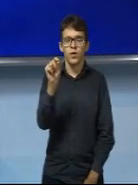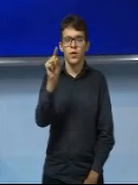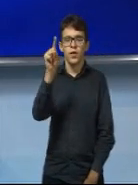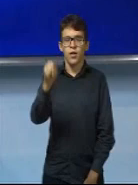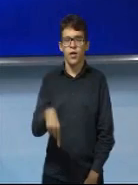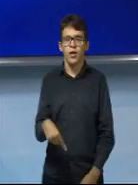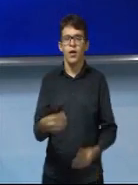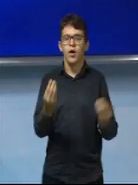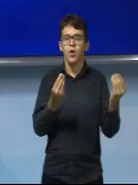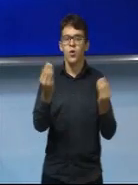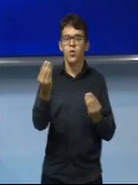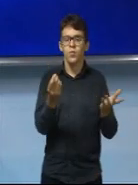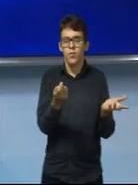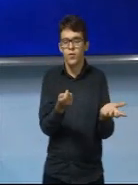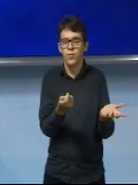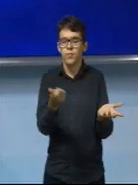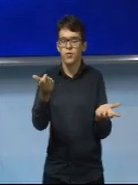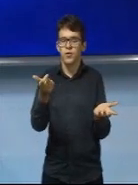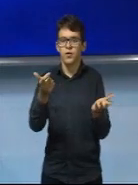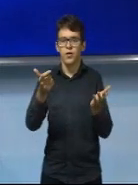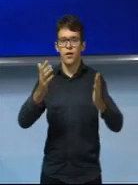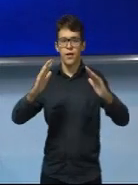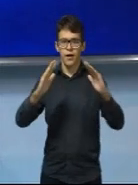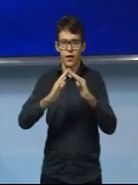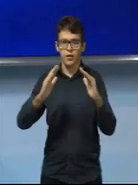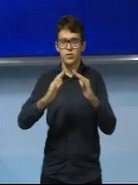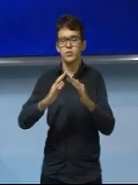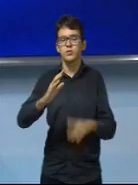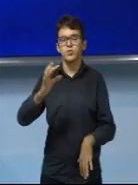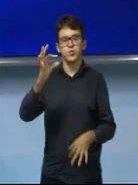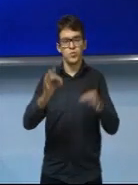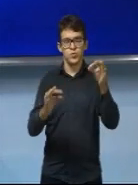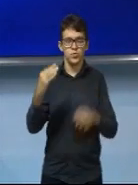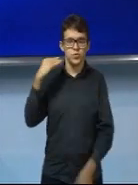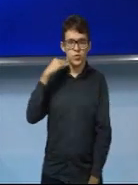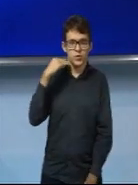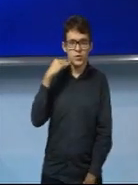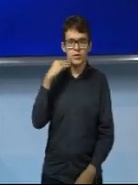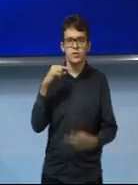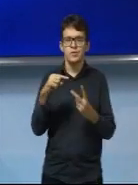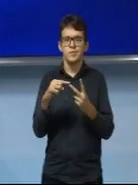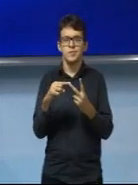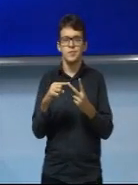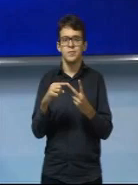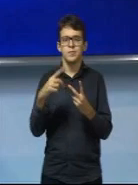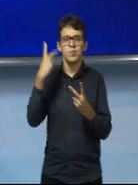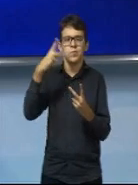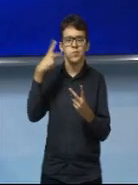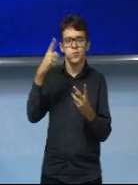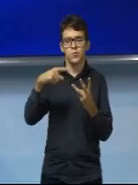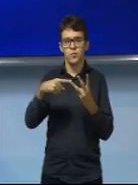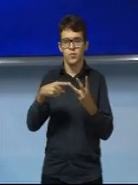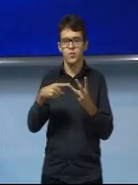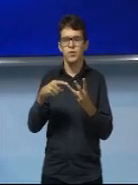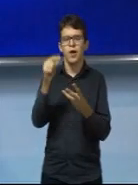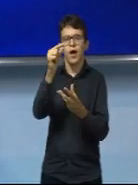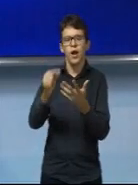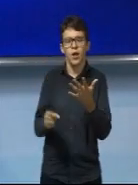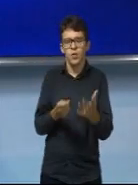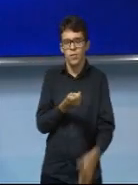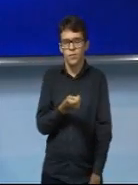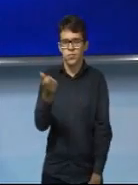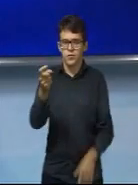do auxílio moradia dos senhores juízes, promotores, ministros, enfim, os integrantes da estrutura